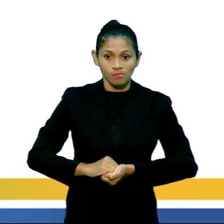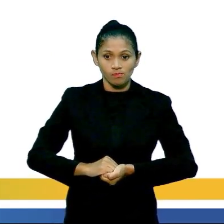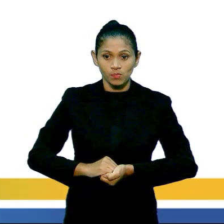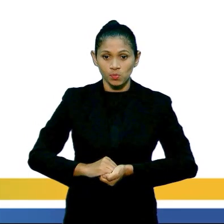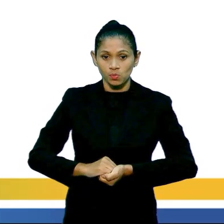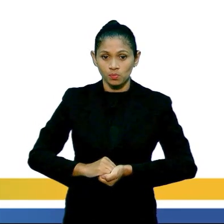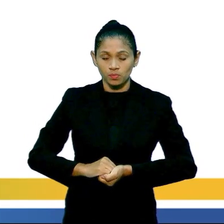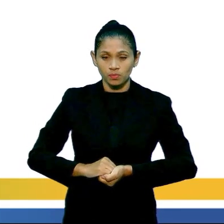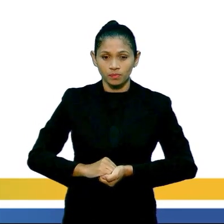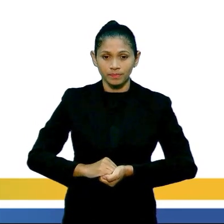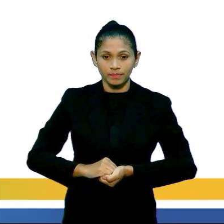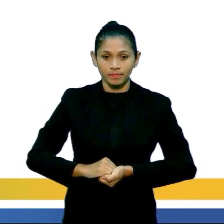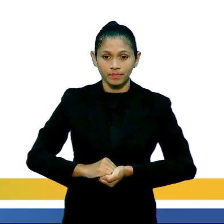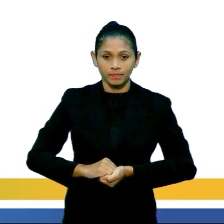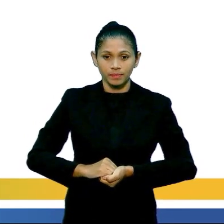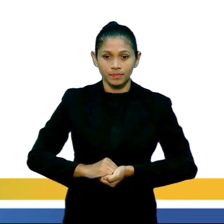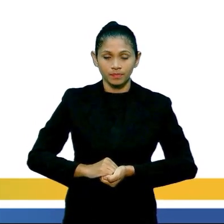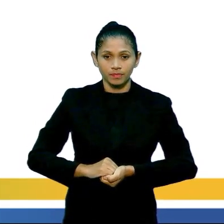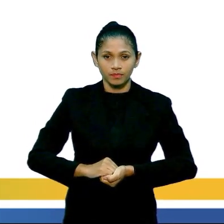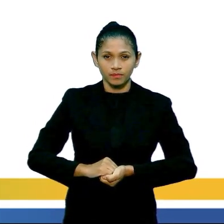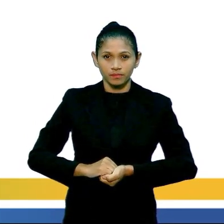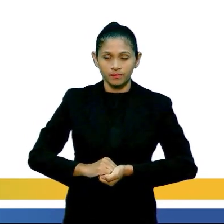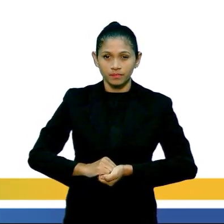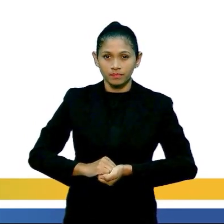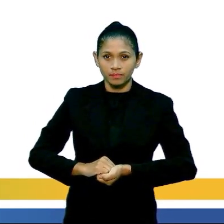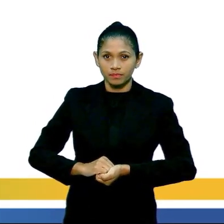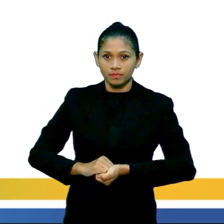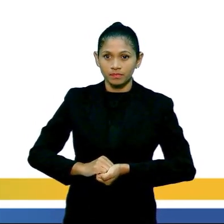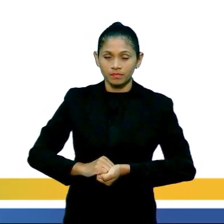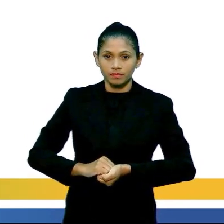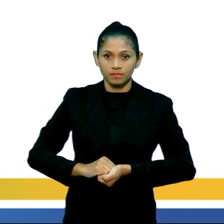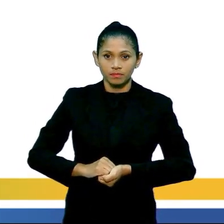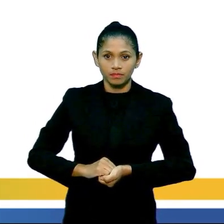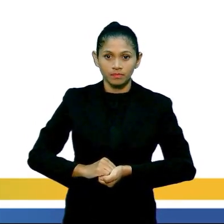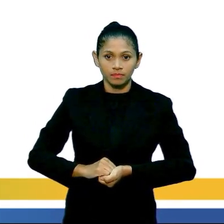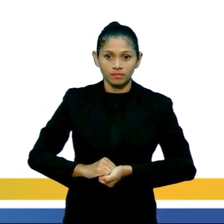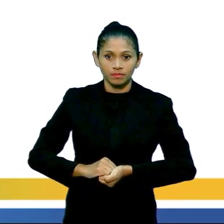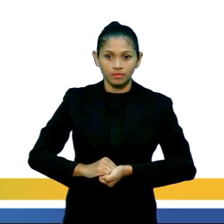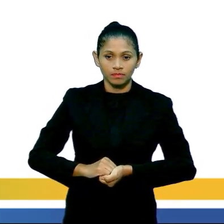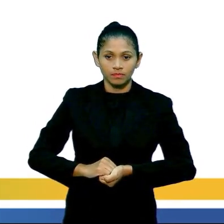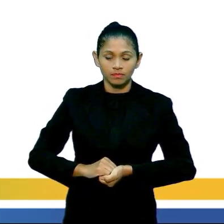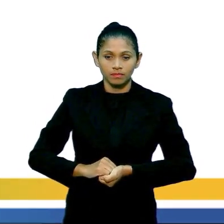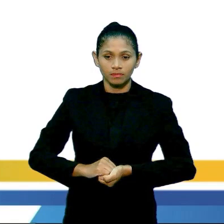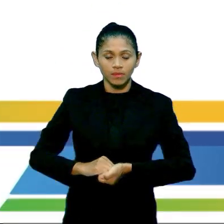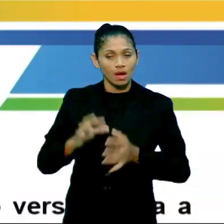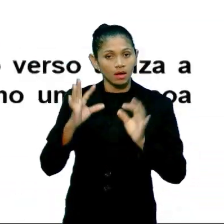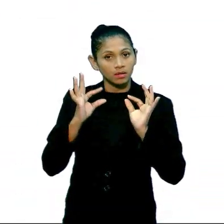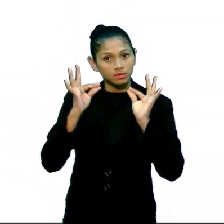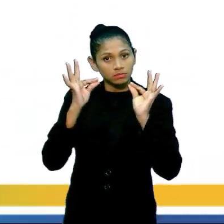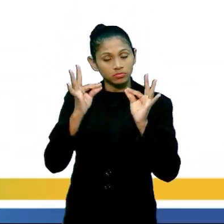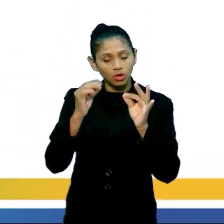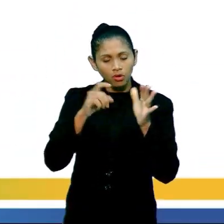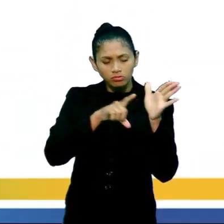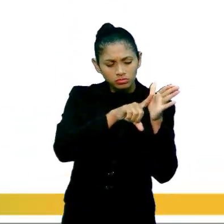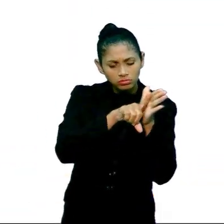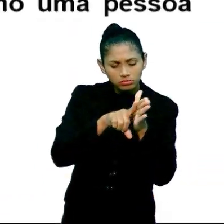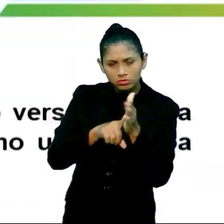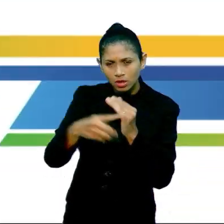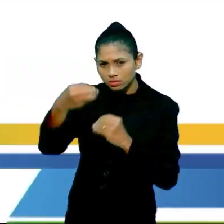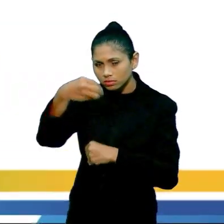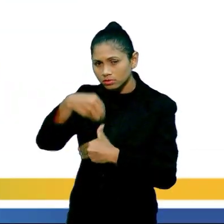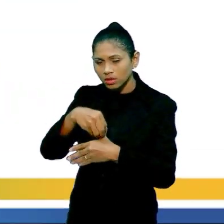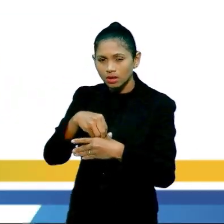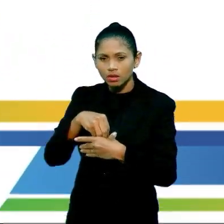Aí, galera, a gente dá uma olhada, né, e vamos verificar dentro do poema, né,